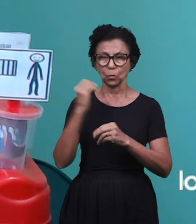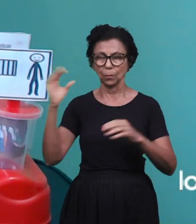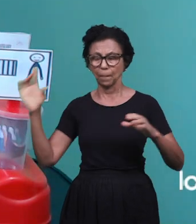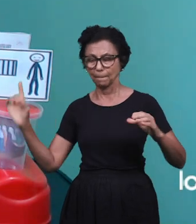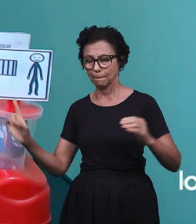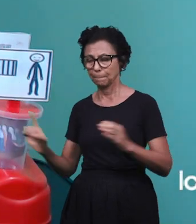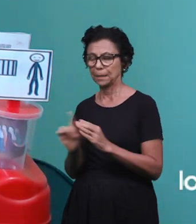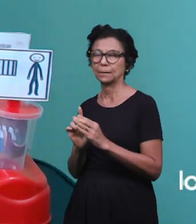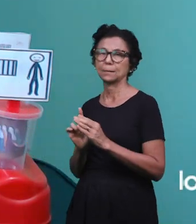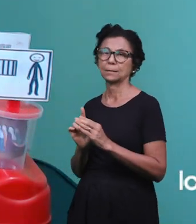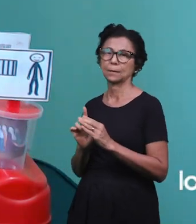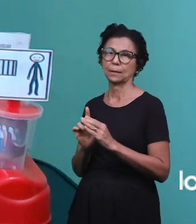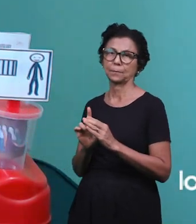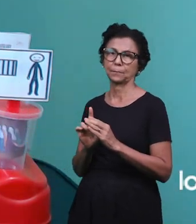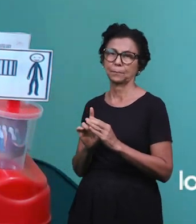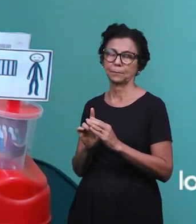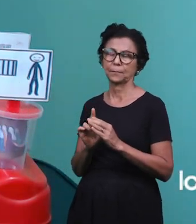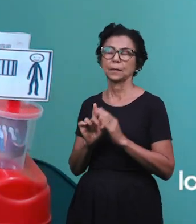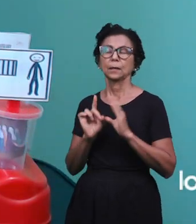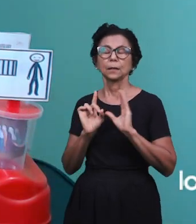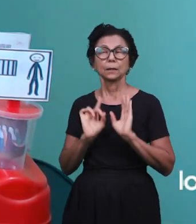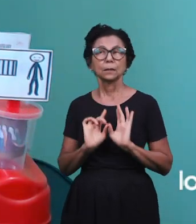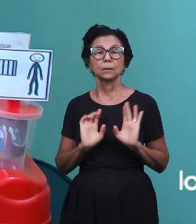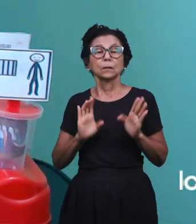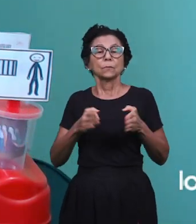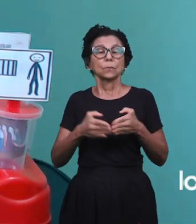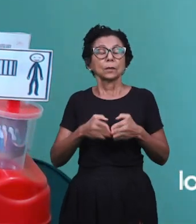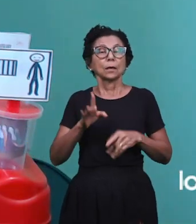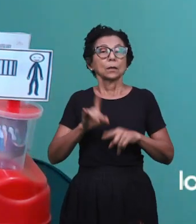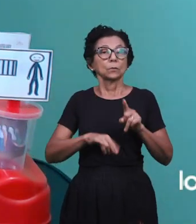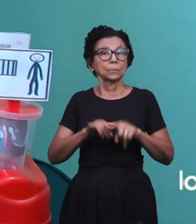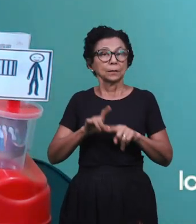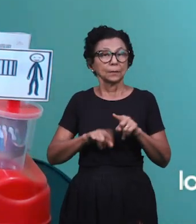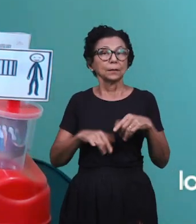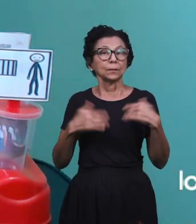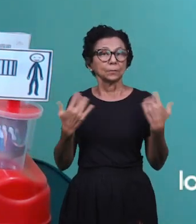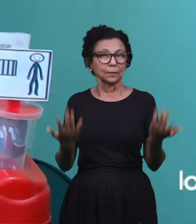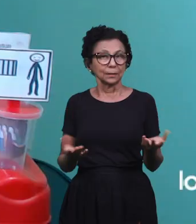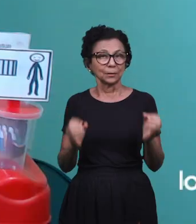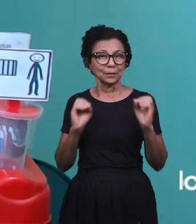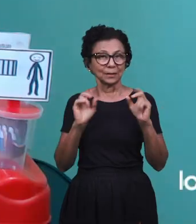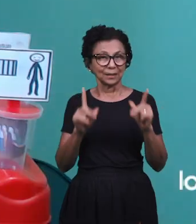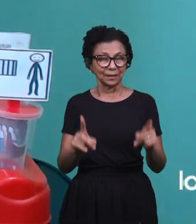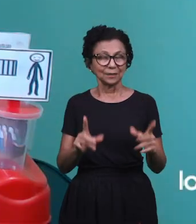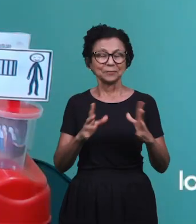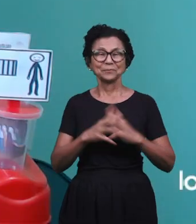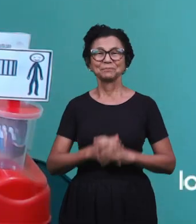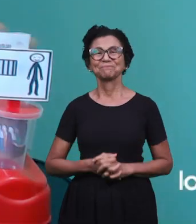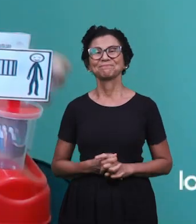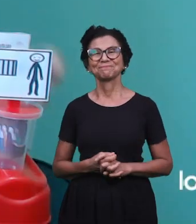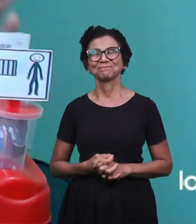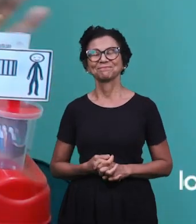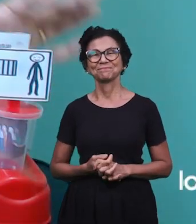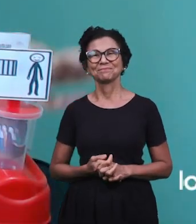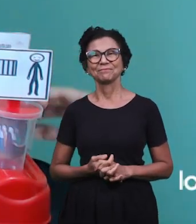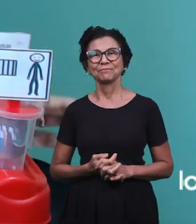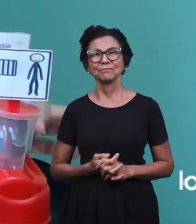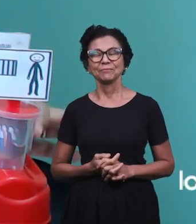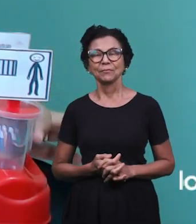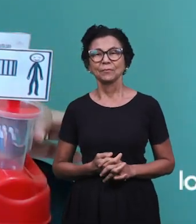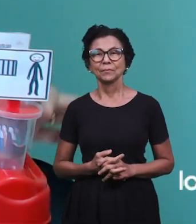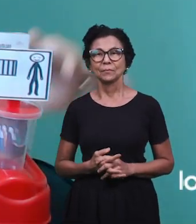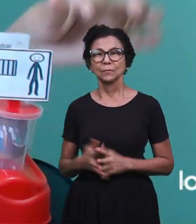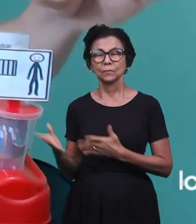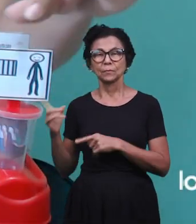vamos focar aqui nos materiais, então, é este objetivo, certo? Então, em todos os